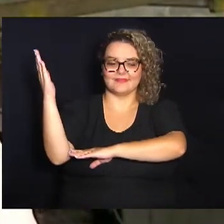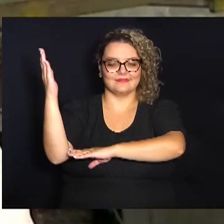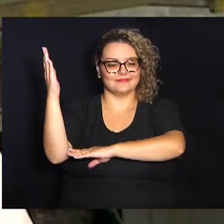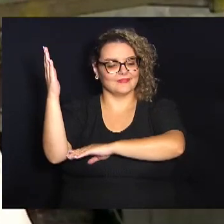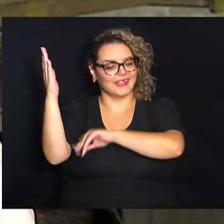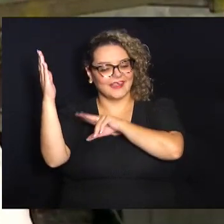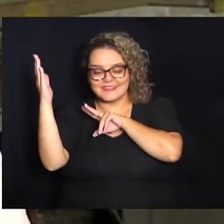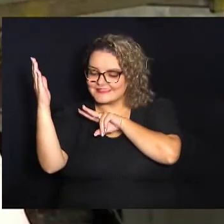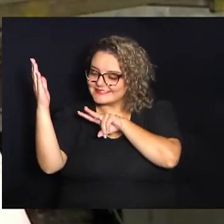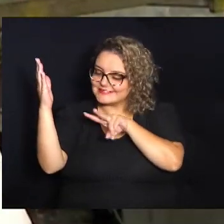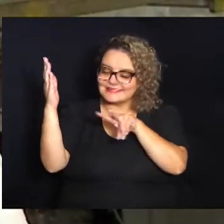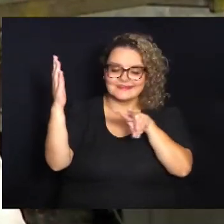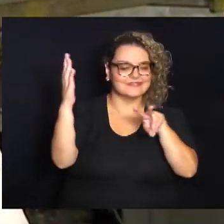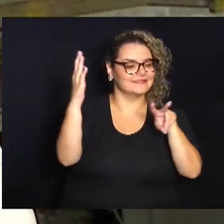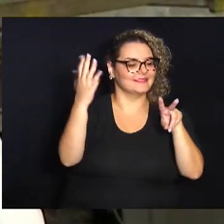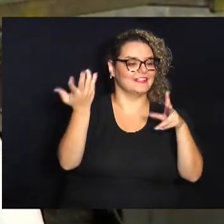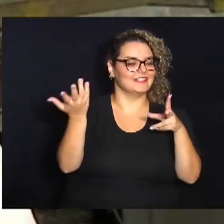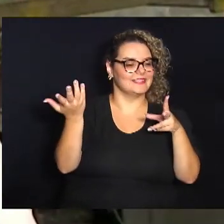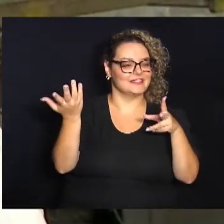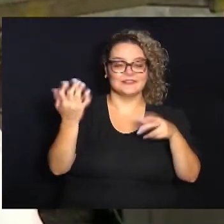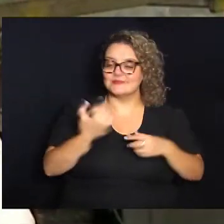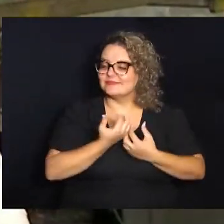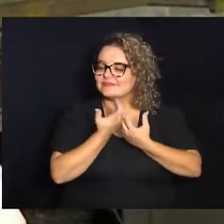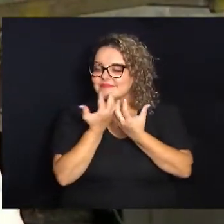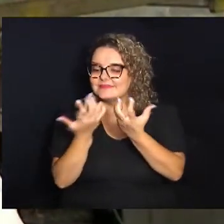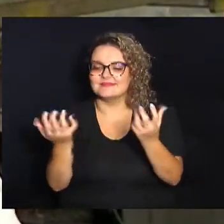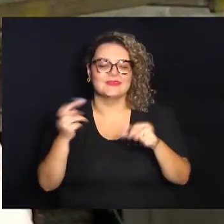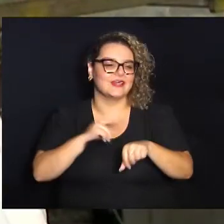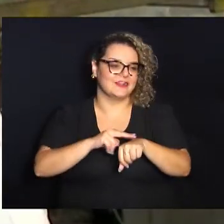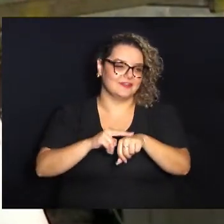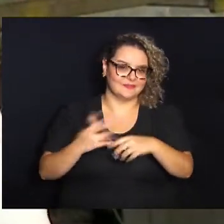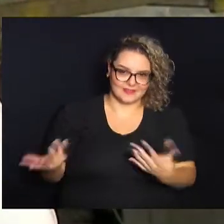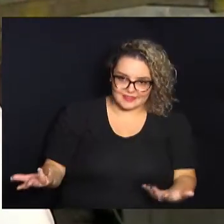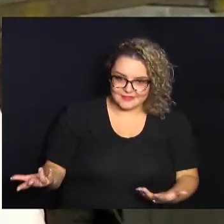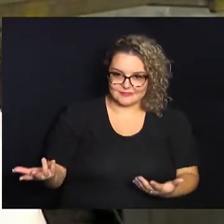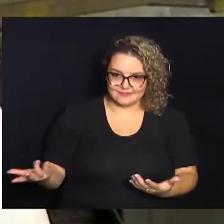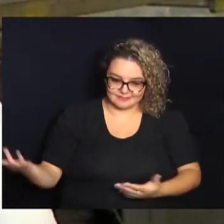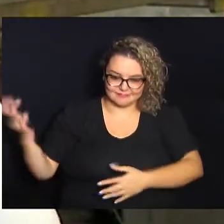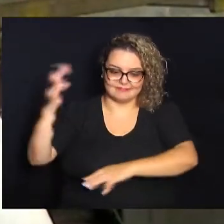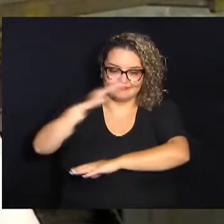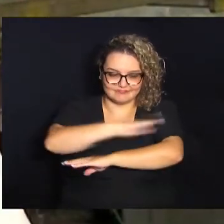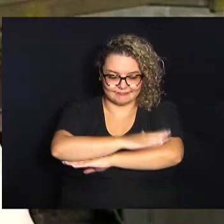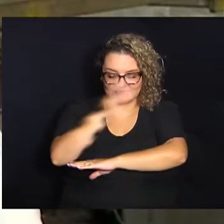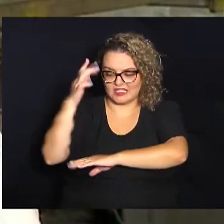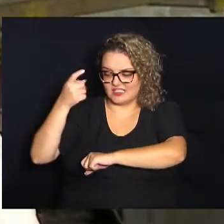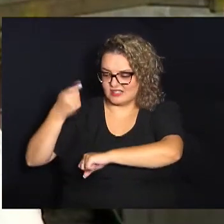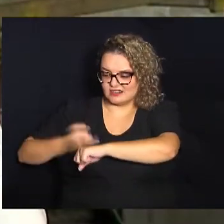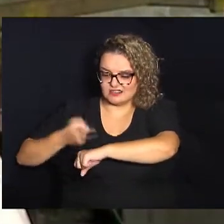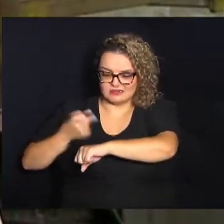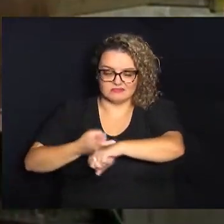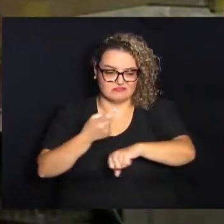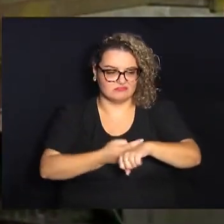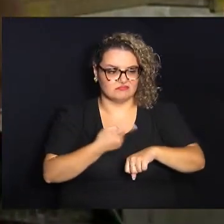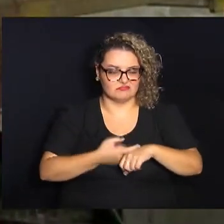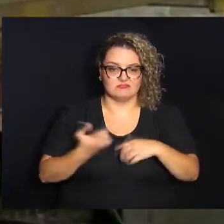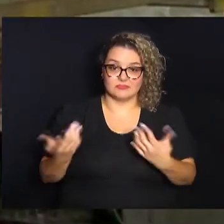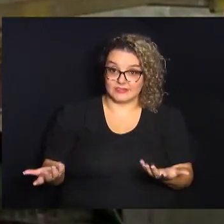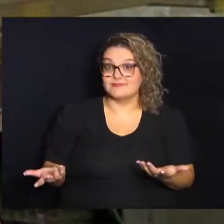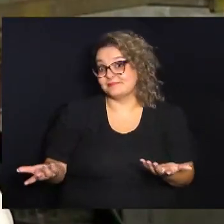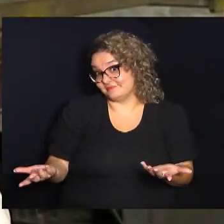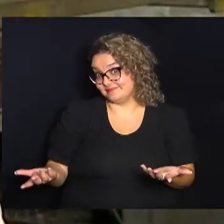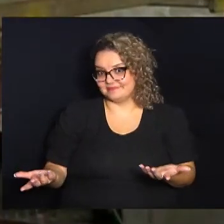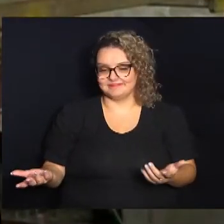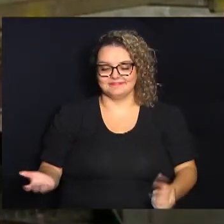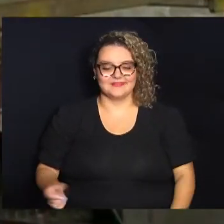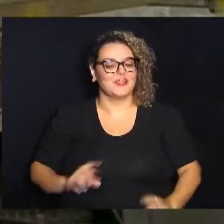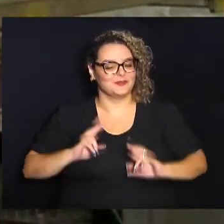para um lugar concretado. É muito diferente de você abrir a mesma janela e olhar para um lugar todo florido, cheio de ervas e